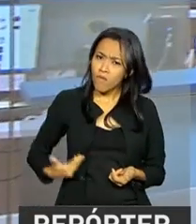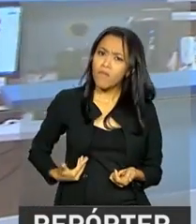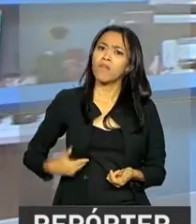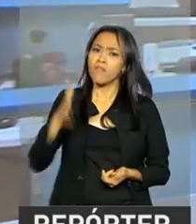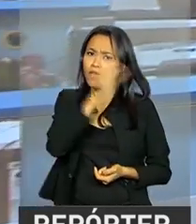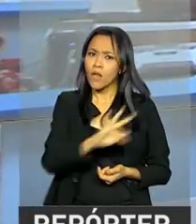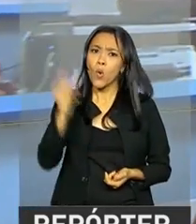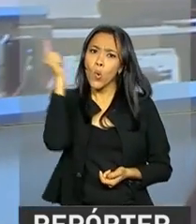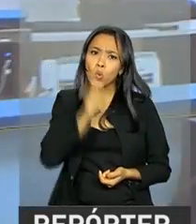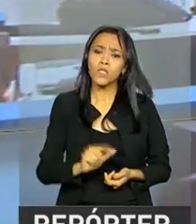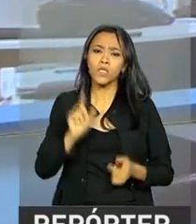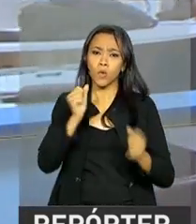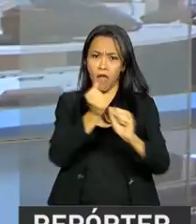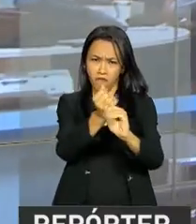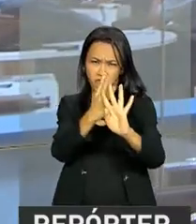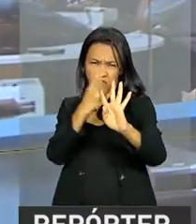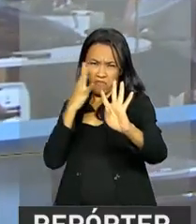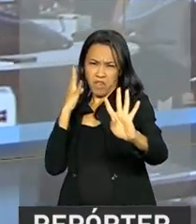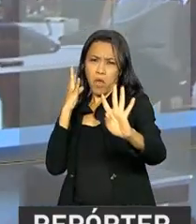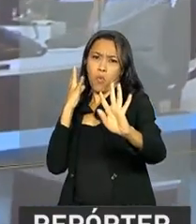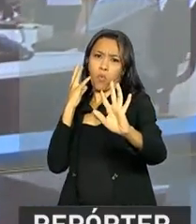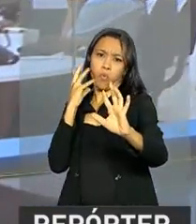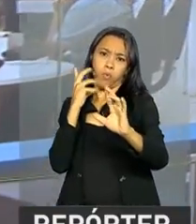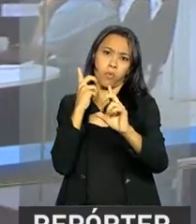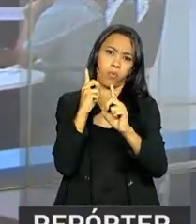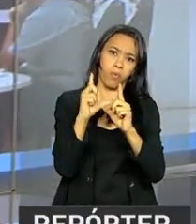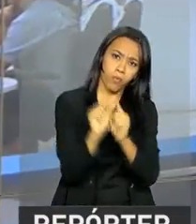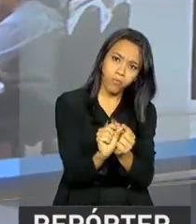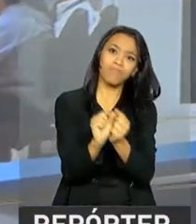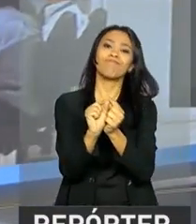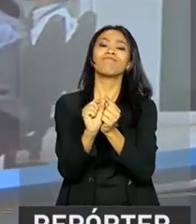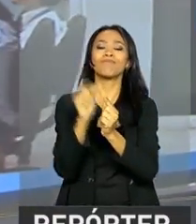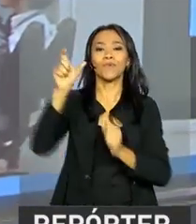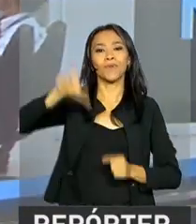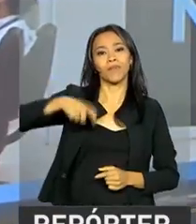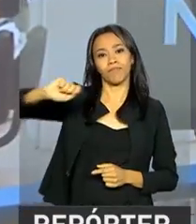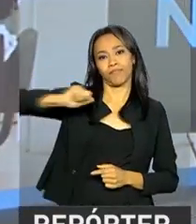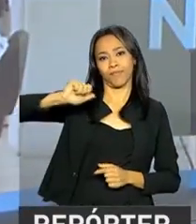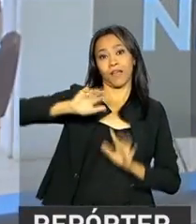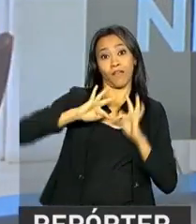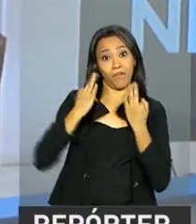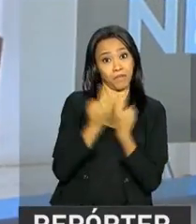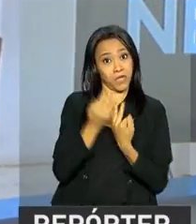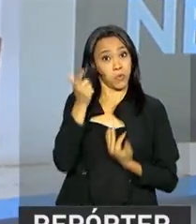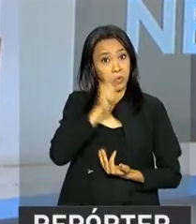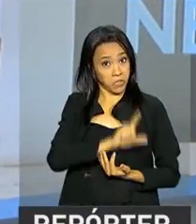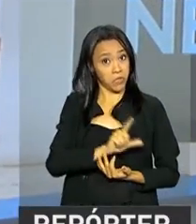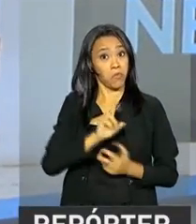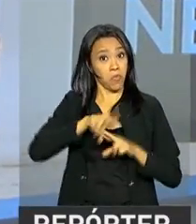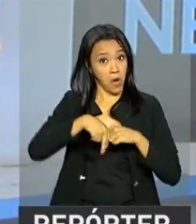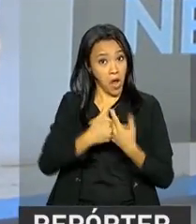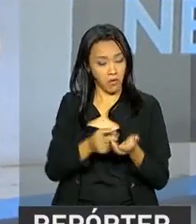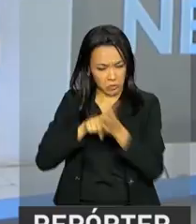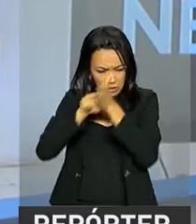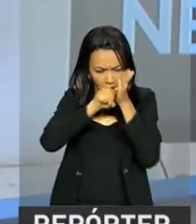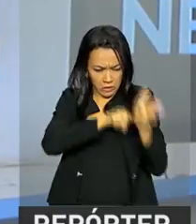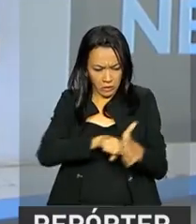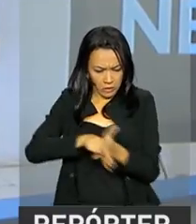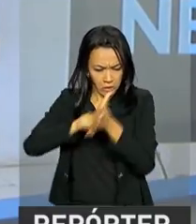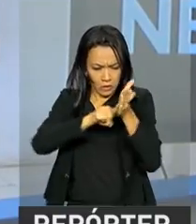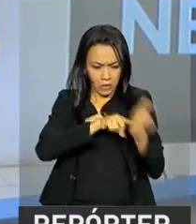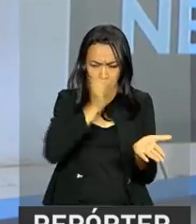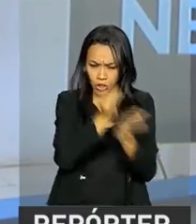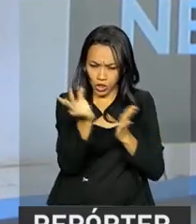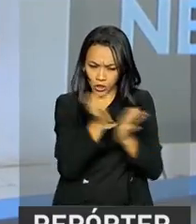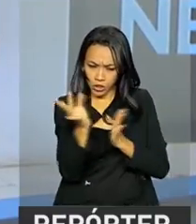zerar a fila de espera dos benefícios do Bolsa Família isso só foi possível depois de um pente Fino que resultou no